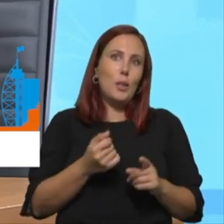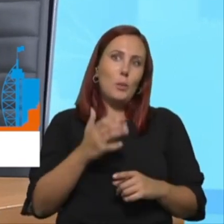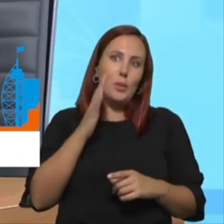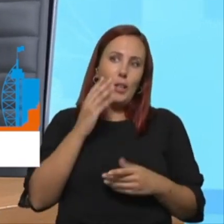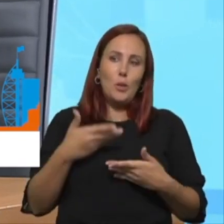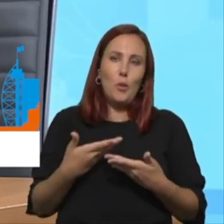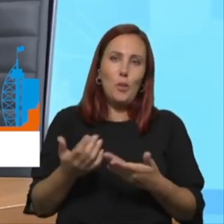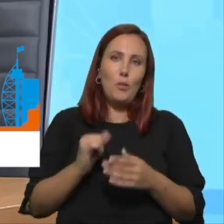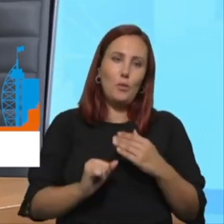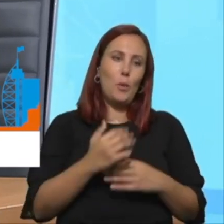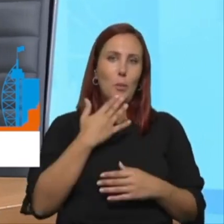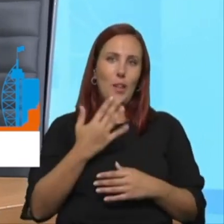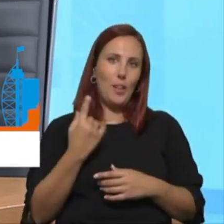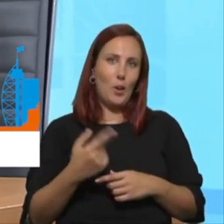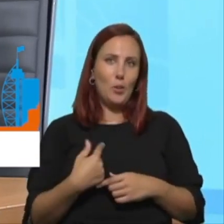estar aqui. Obrigada a nós.